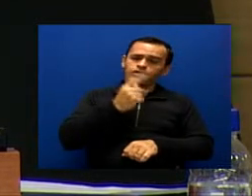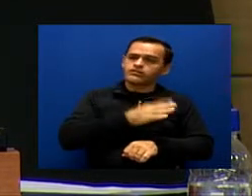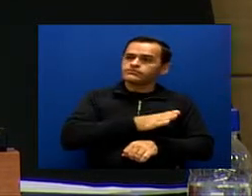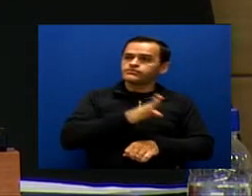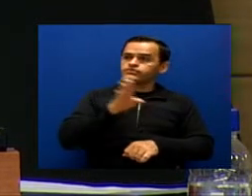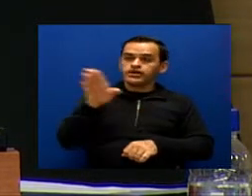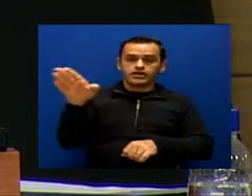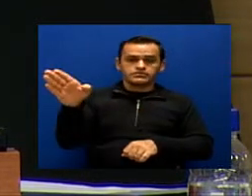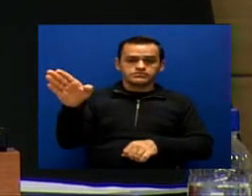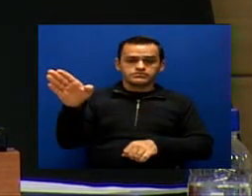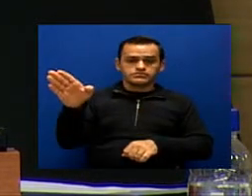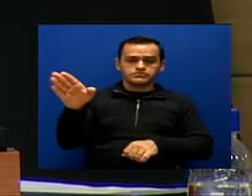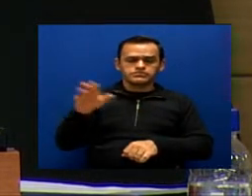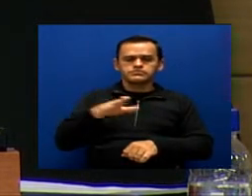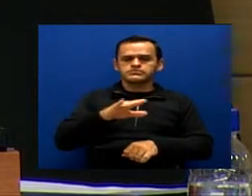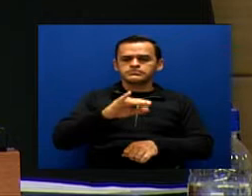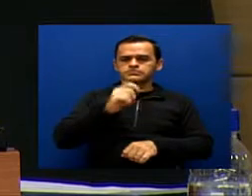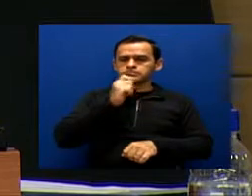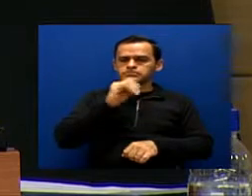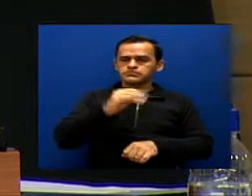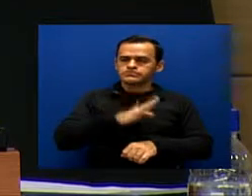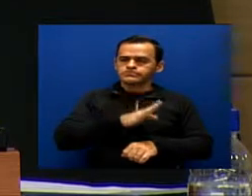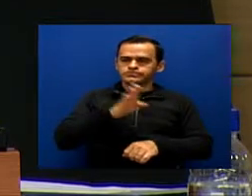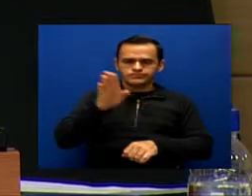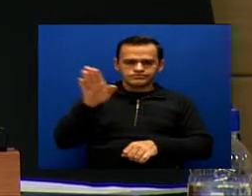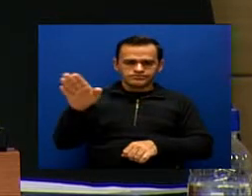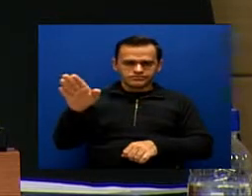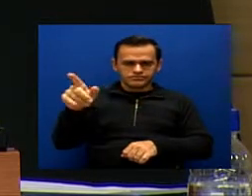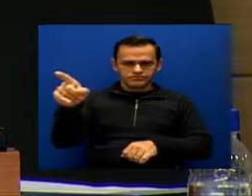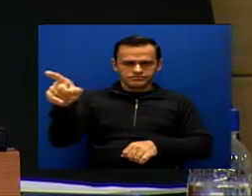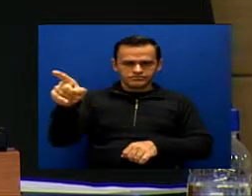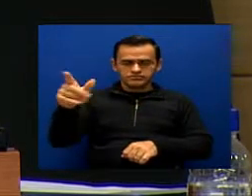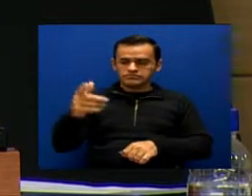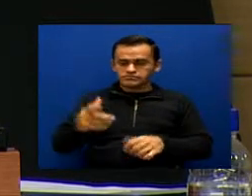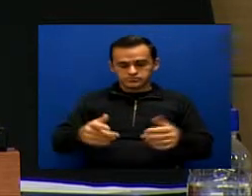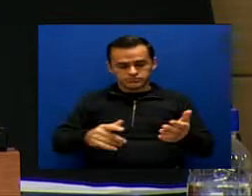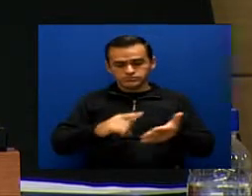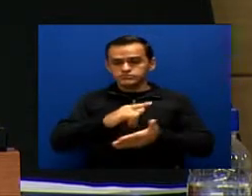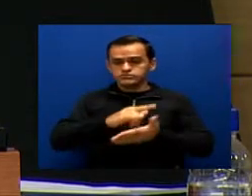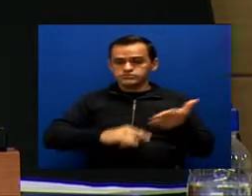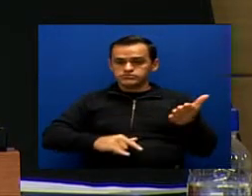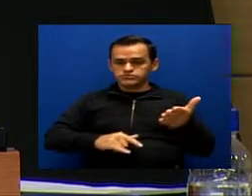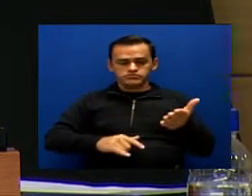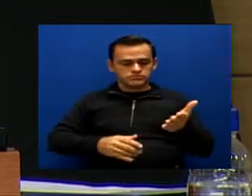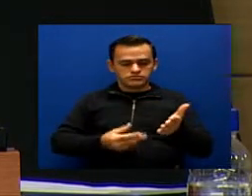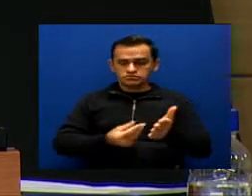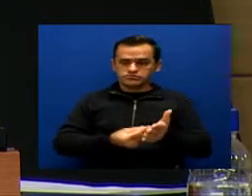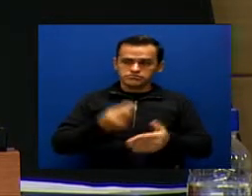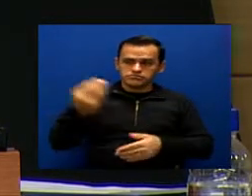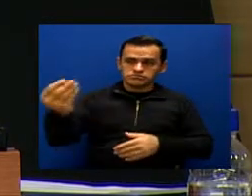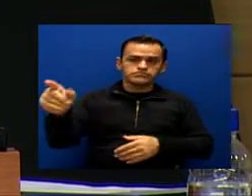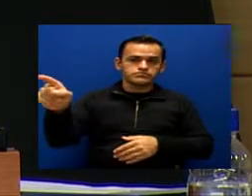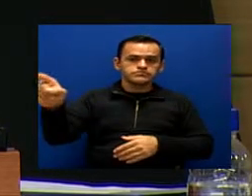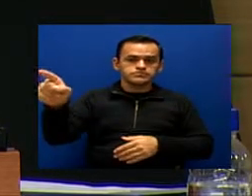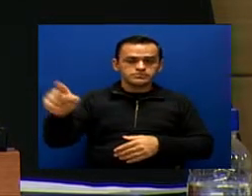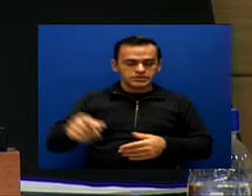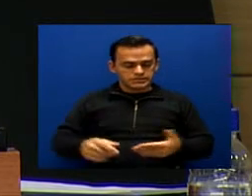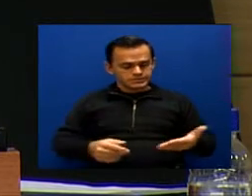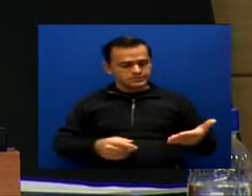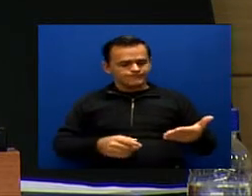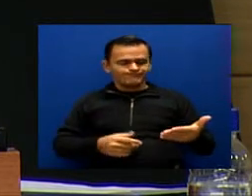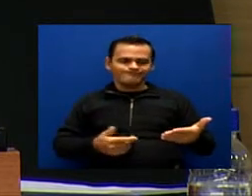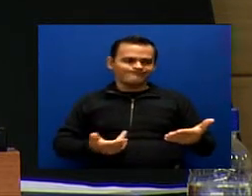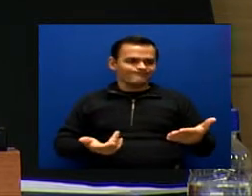Júnior? Vereador Silvano Júnior, ela chega até o serviço funerário e apresenta os seus documentos. Aí a funcionária fala